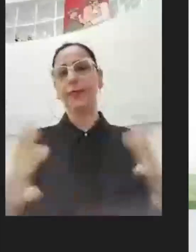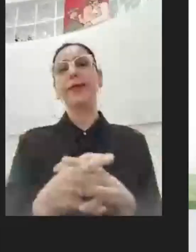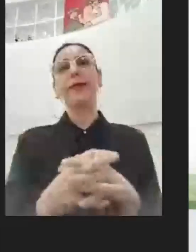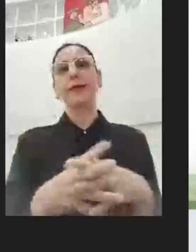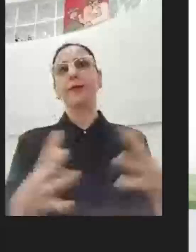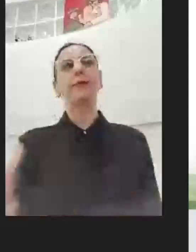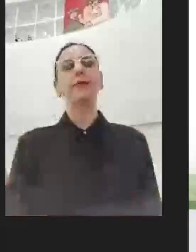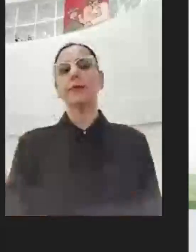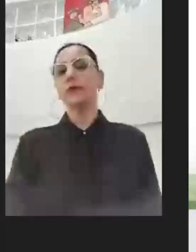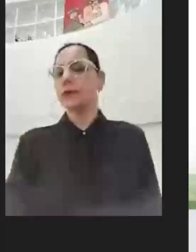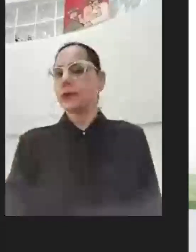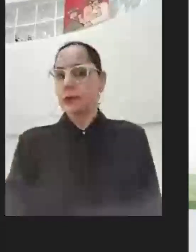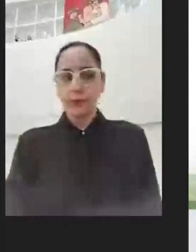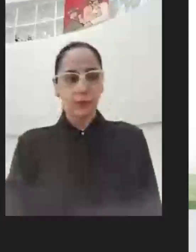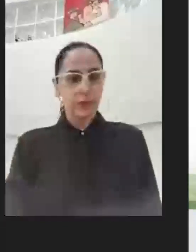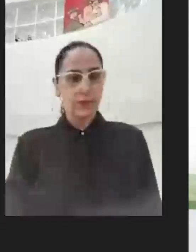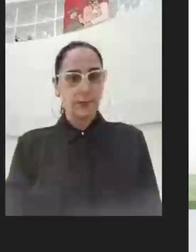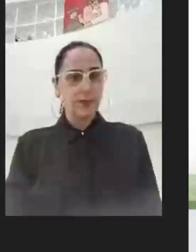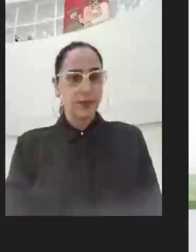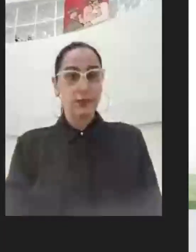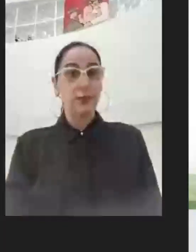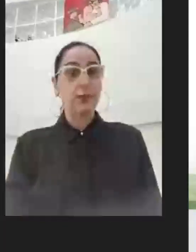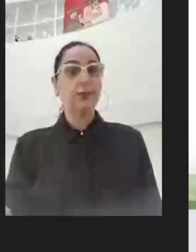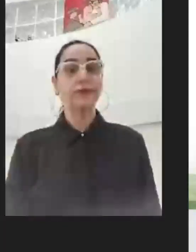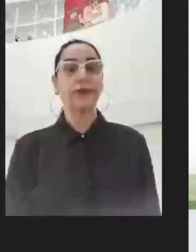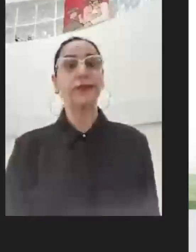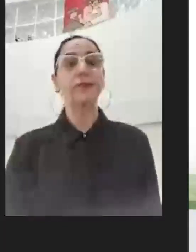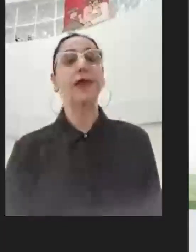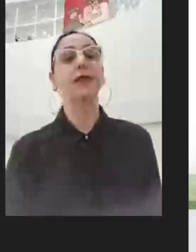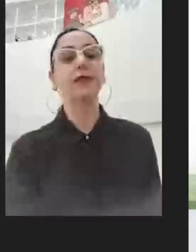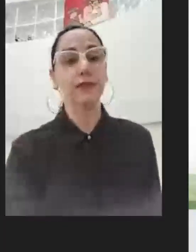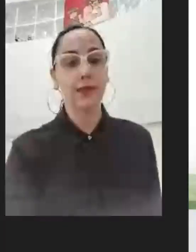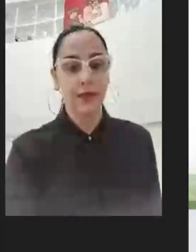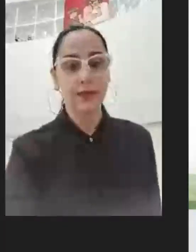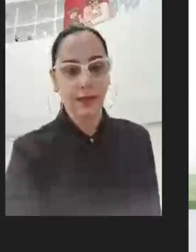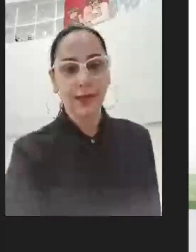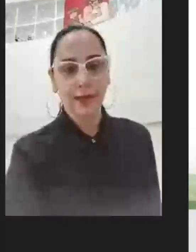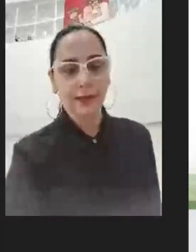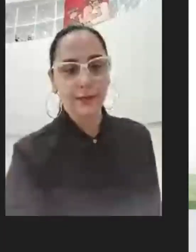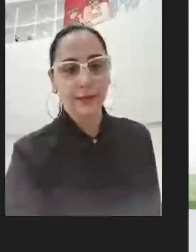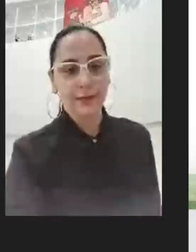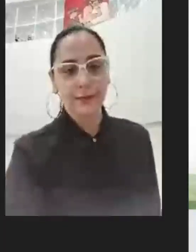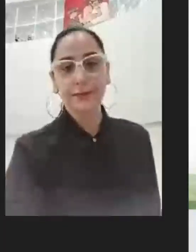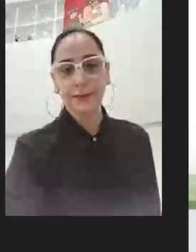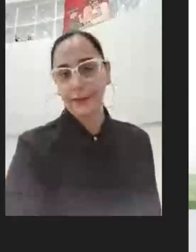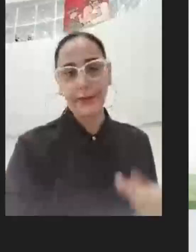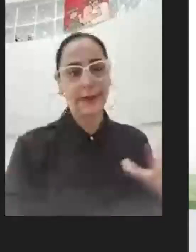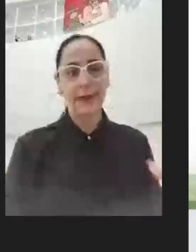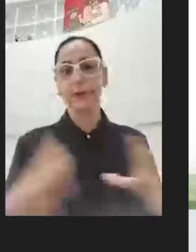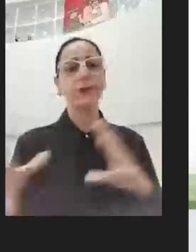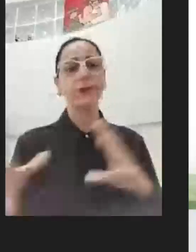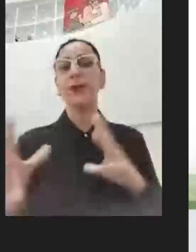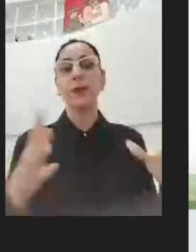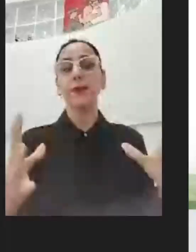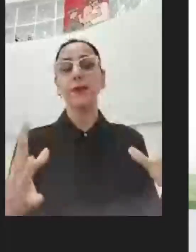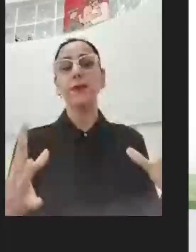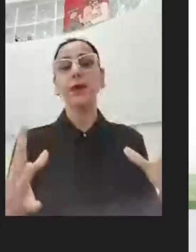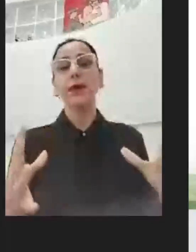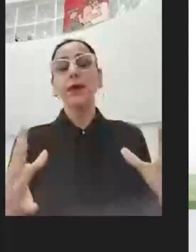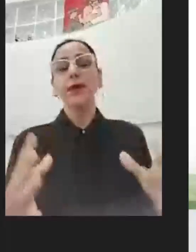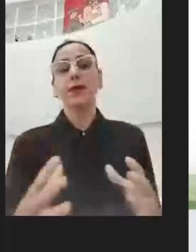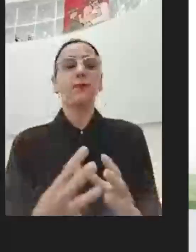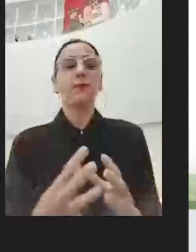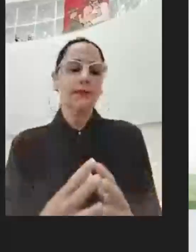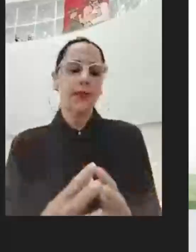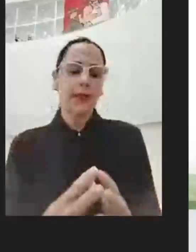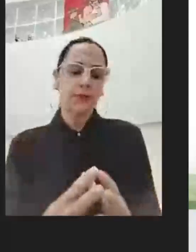por exemplo, ali, tem bebezinho, gente, que em 2 semanas já está tomando 90 ml de leite, né? É muito de